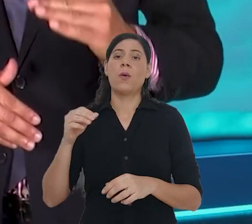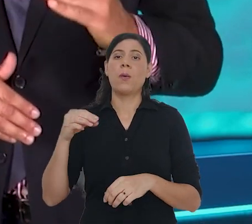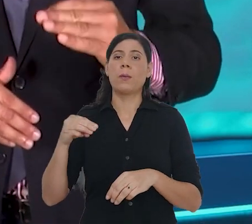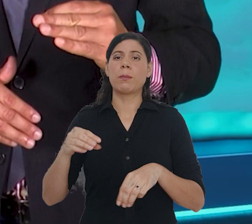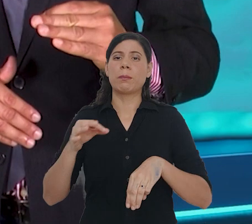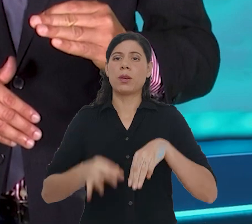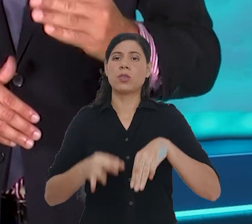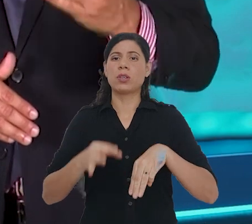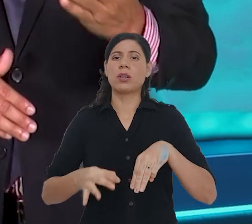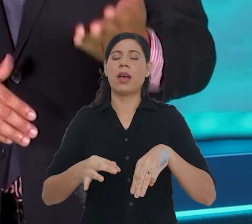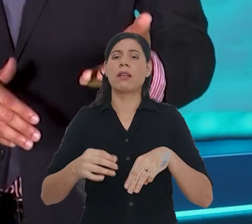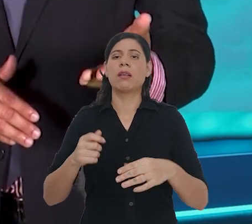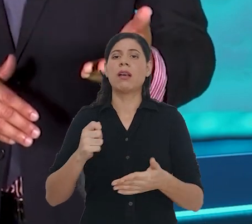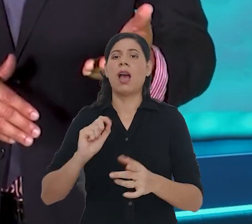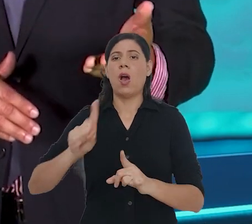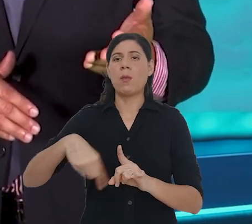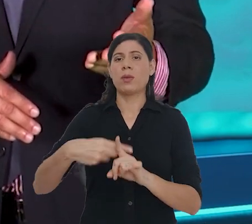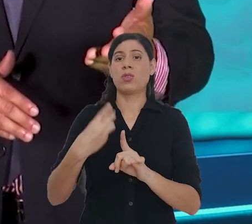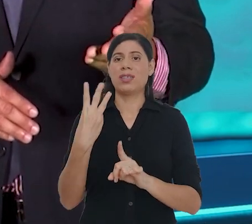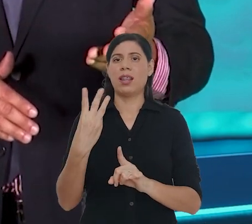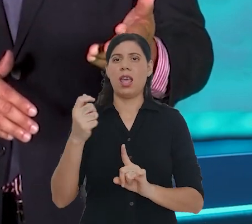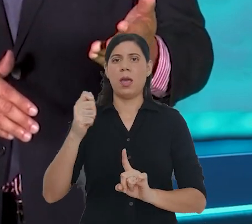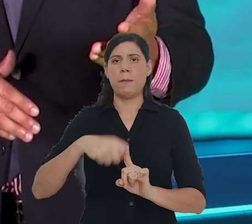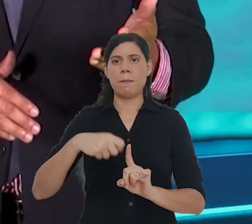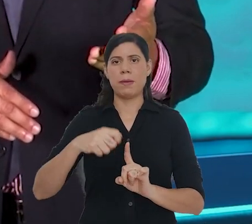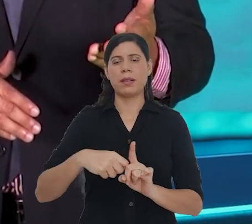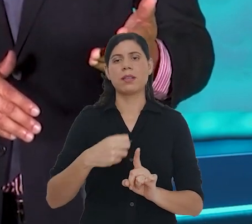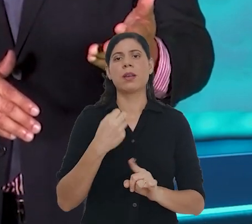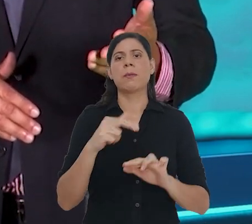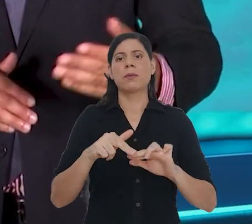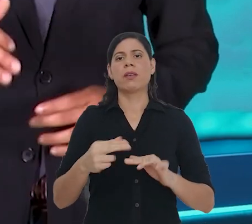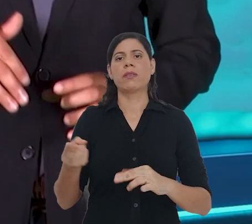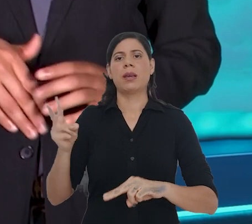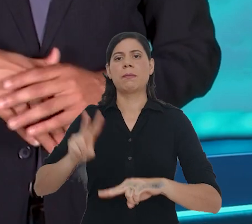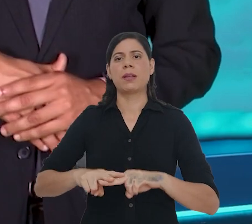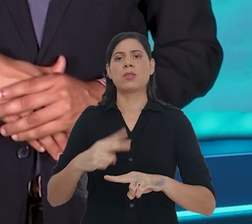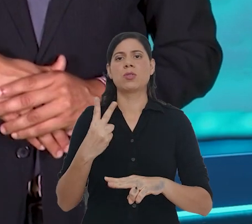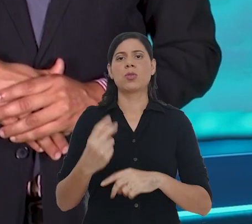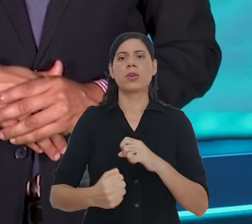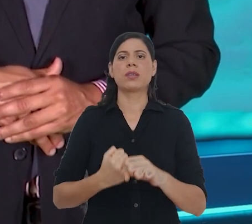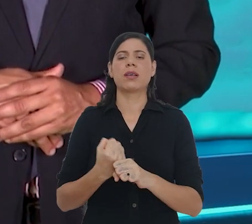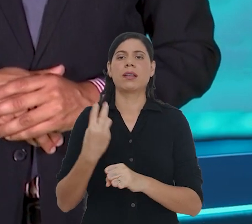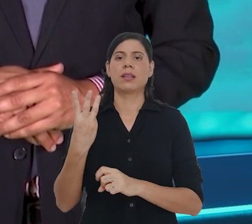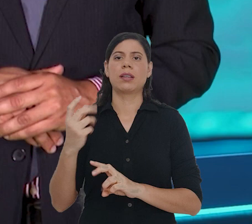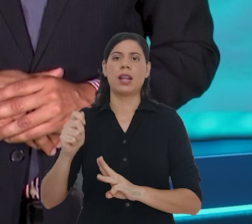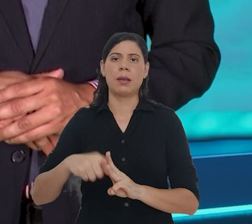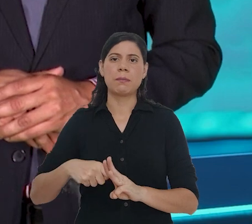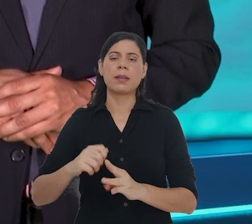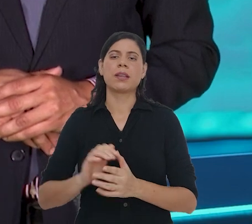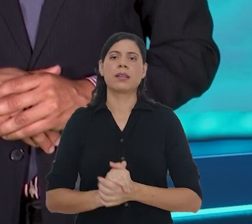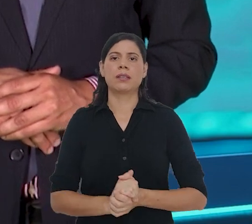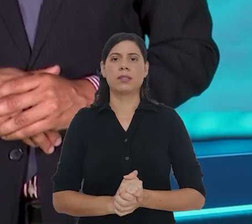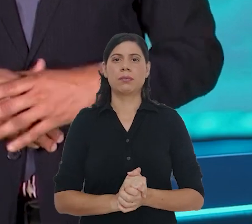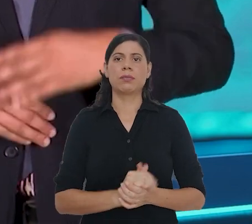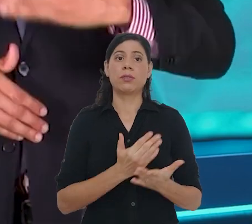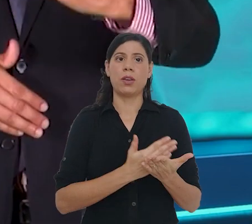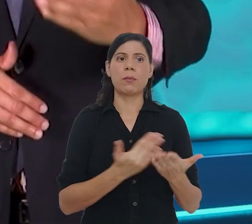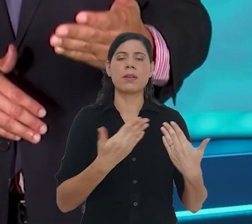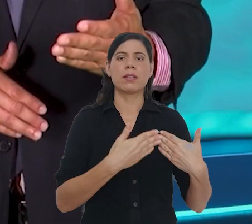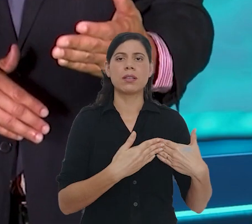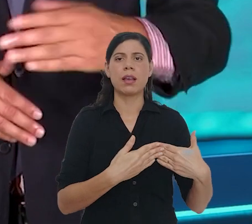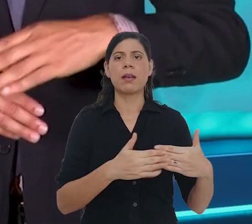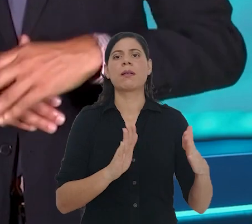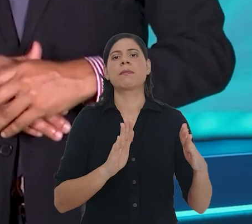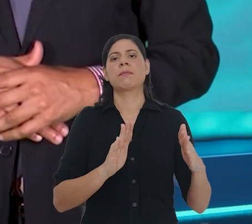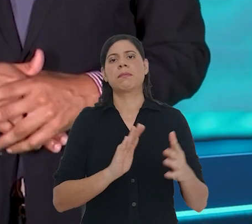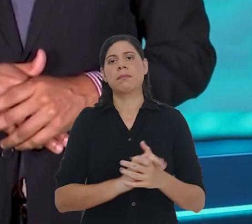em 3 meses, resultando em 2 anos e 3 meses de detenção, a serem cumpridos em regime inicial aberto,